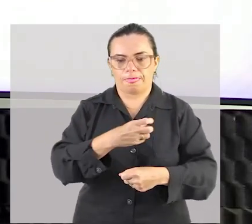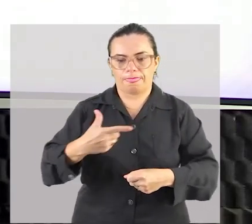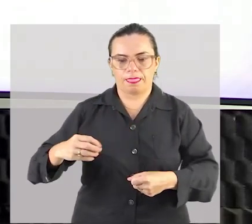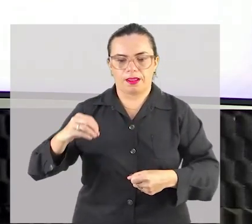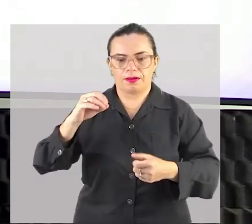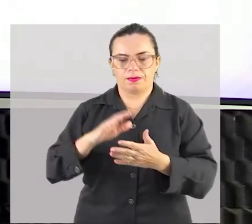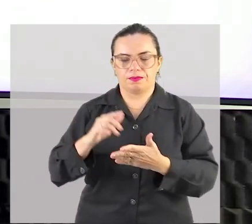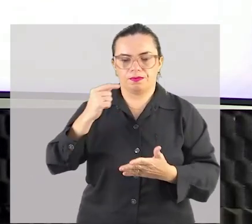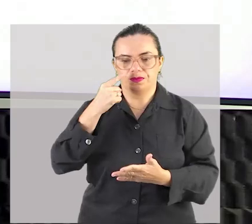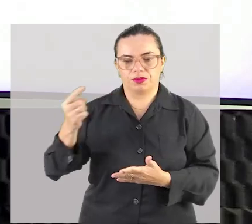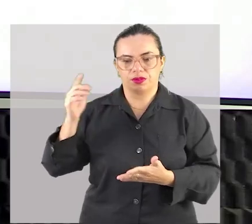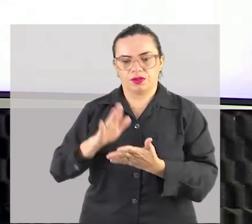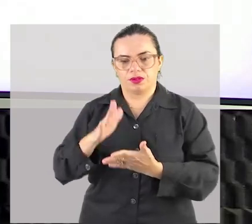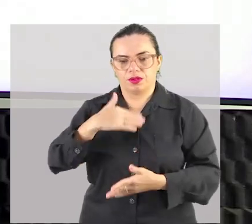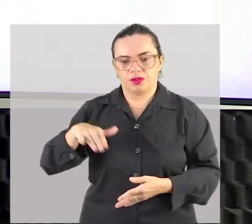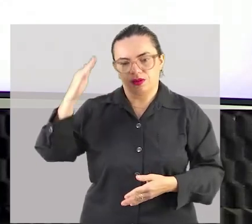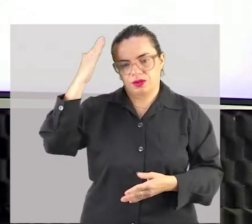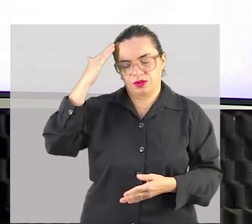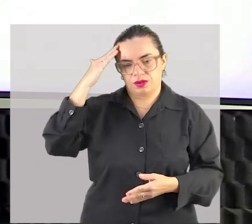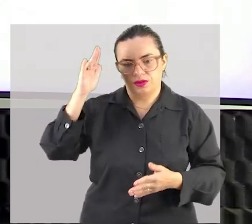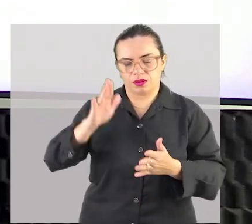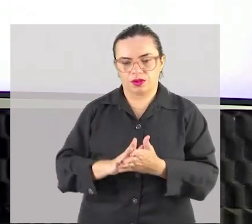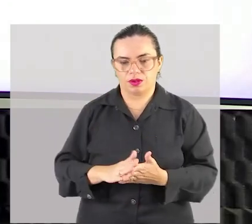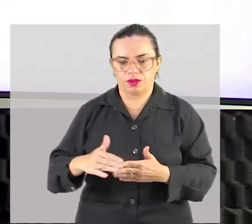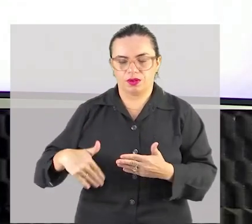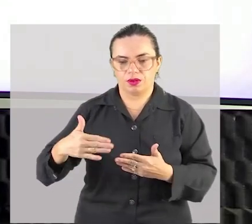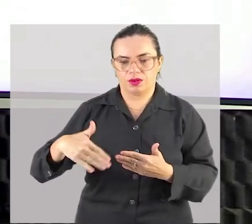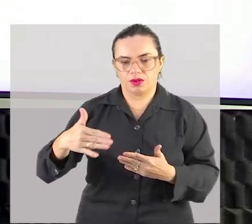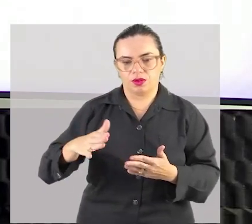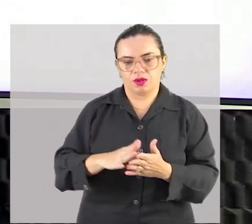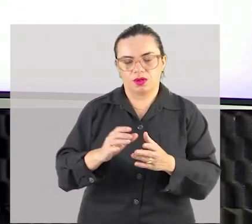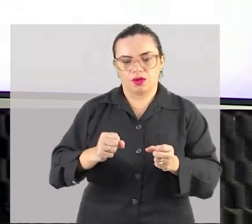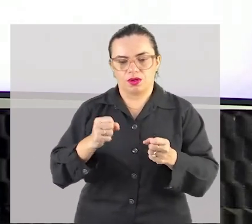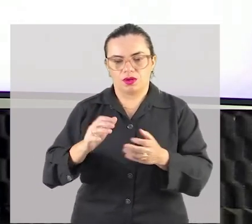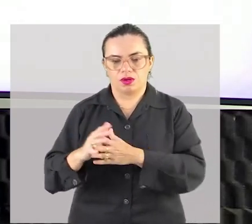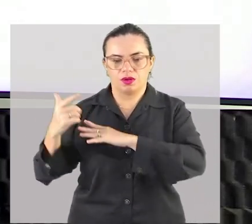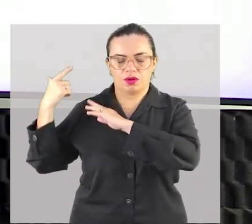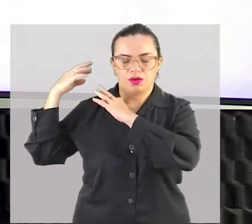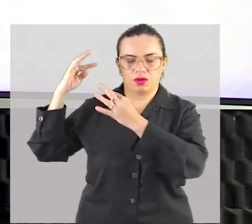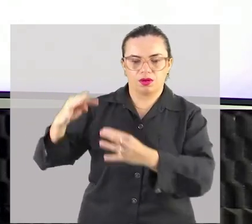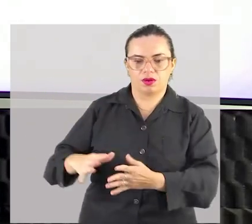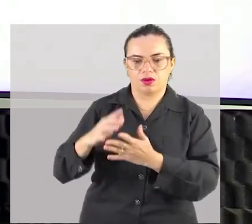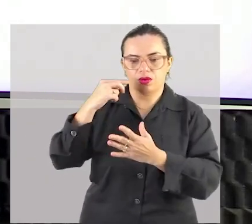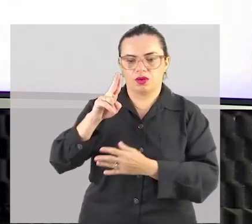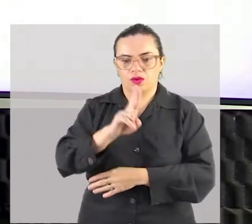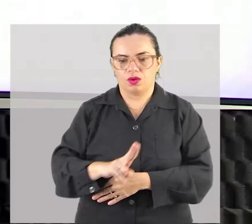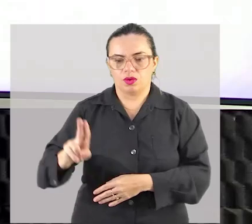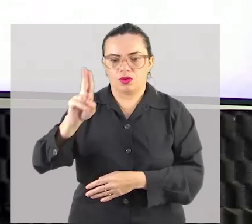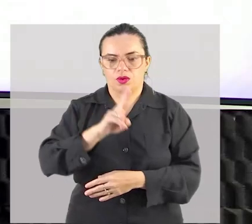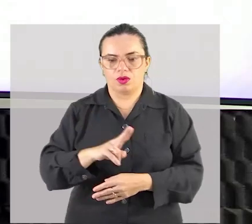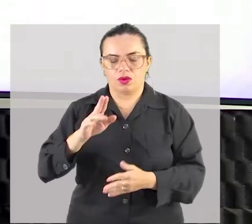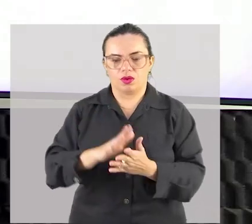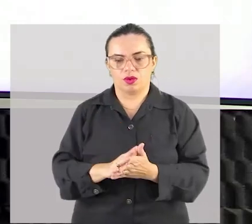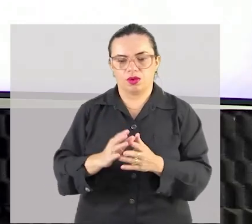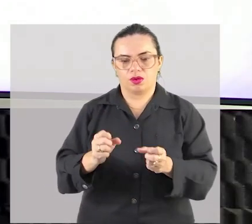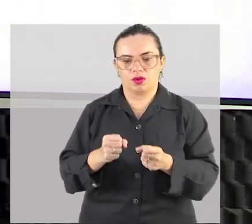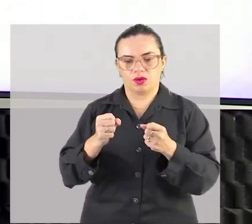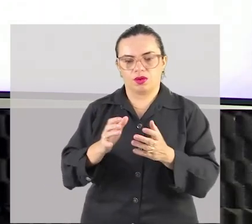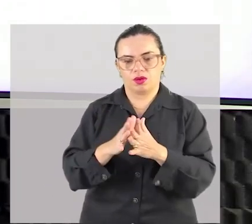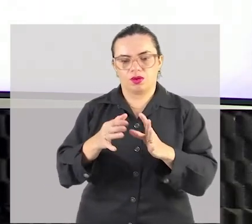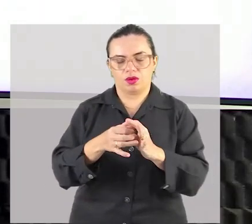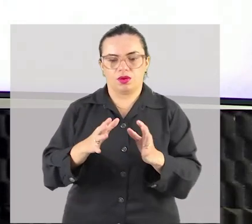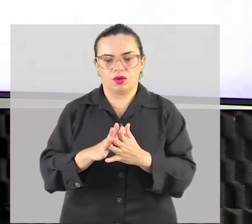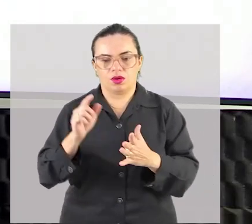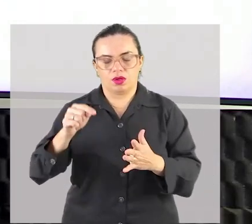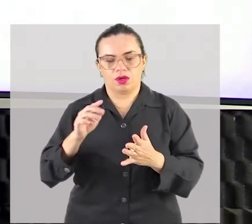A propriedade compreende em seu conteúdo e alcance, além do tradicional direito de uso, gozo e disposição